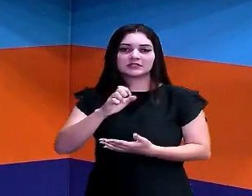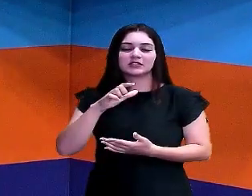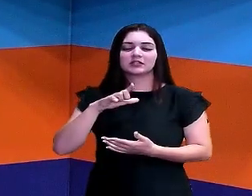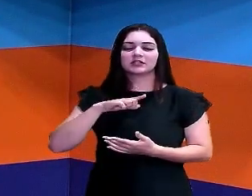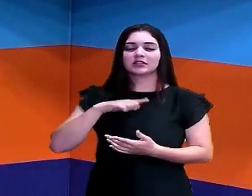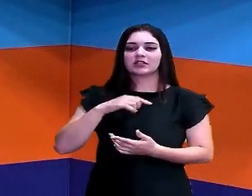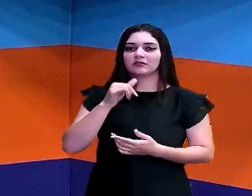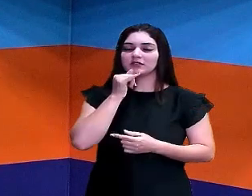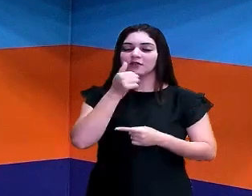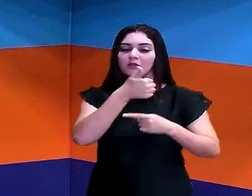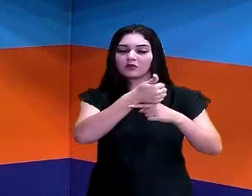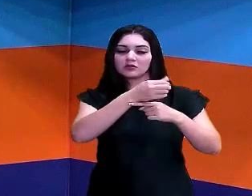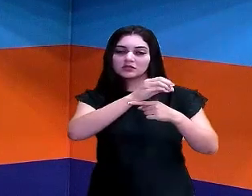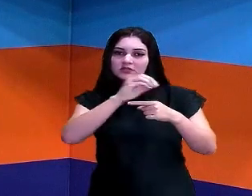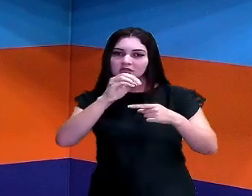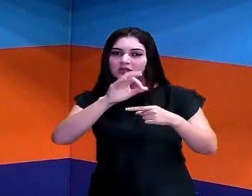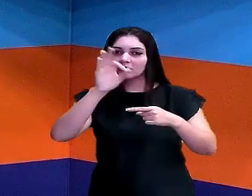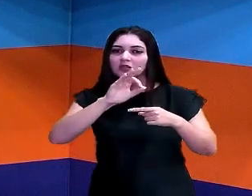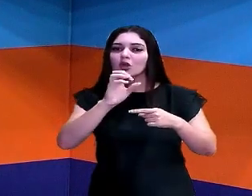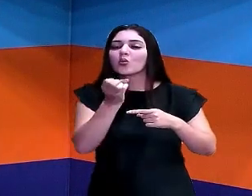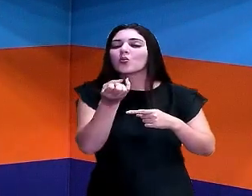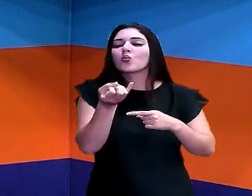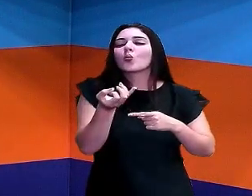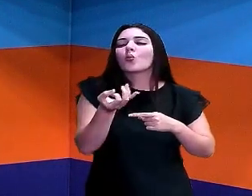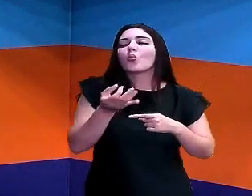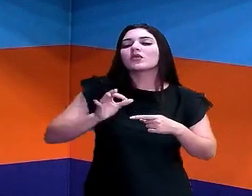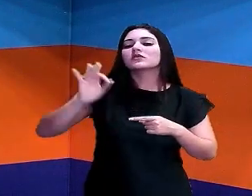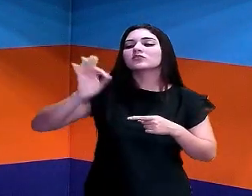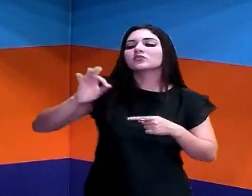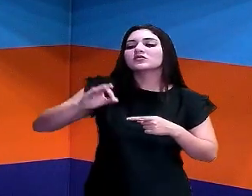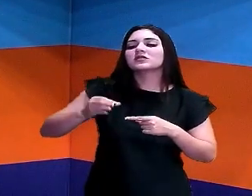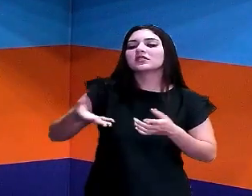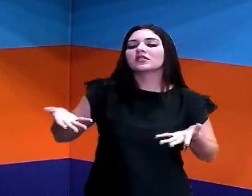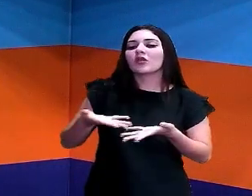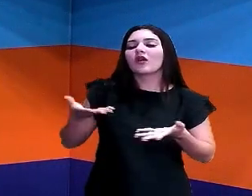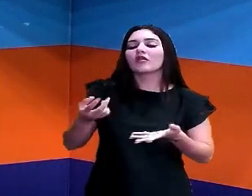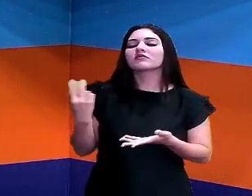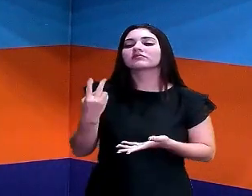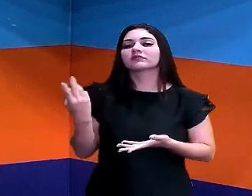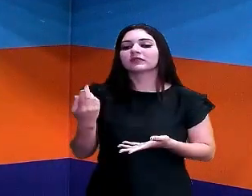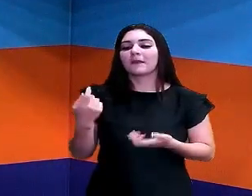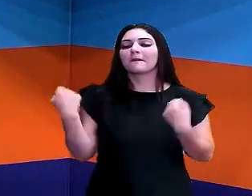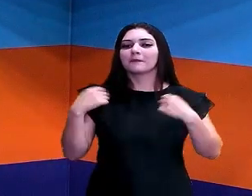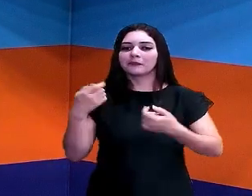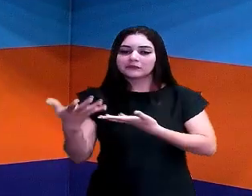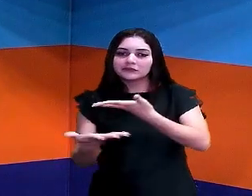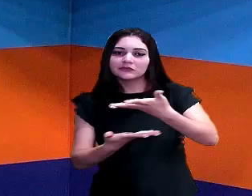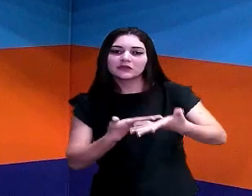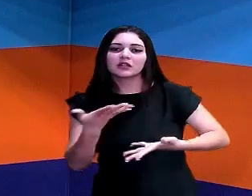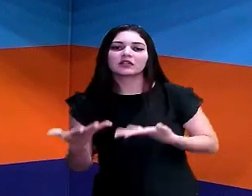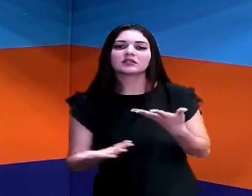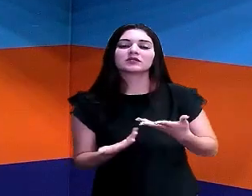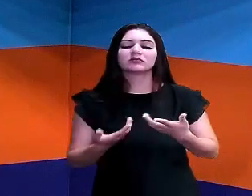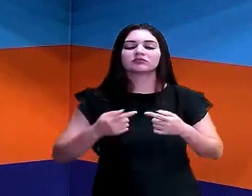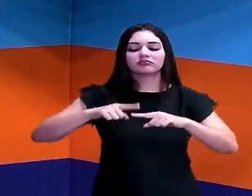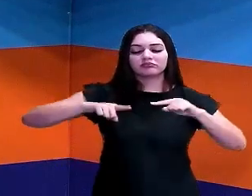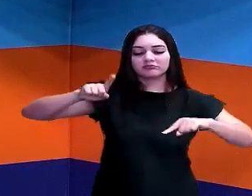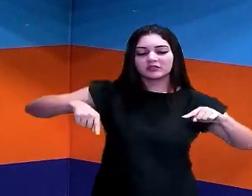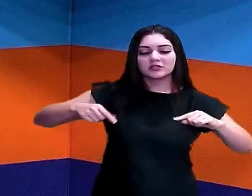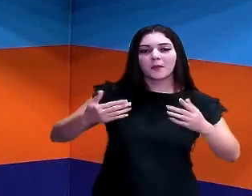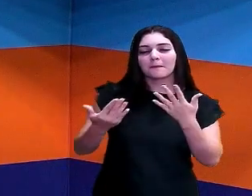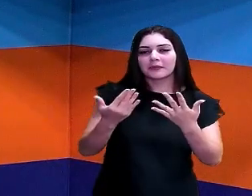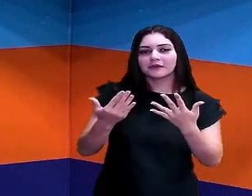os 100%, quantos porcentos ele passou a valer? Então, é essa relação que a gente precisa ter aí em questão de variação